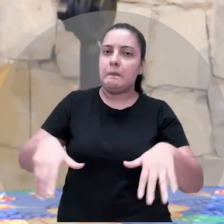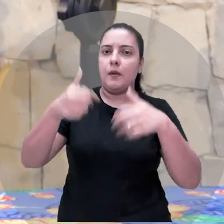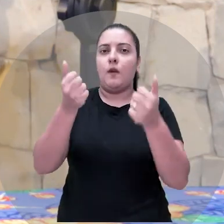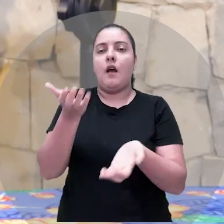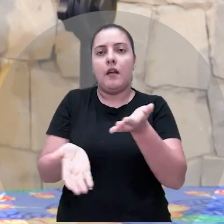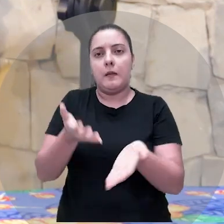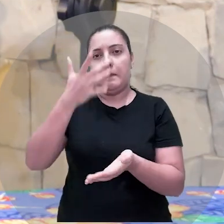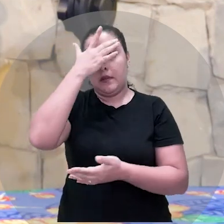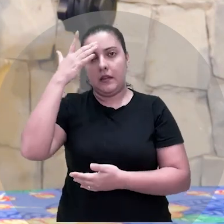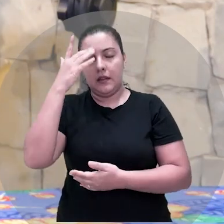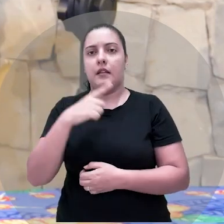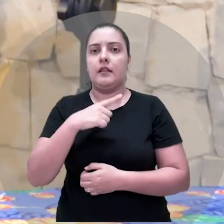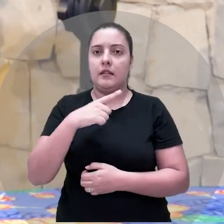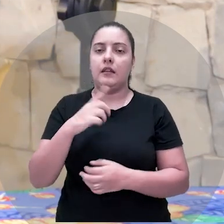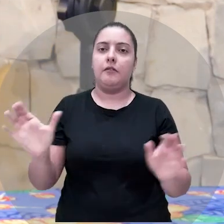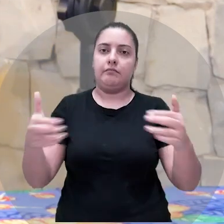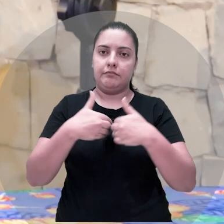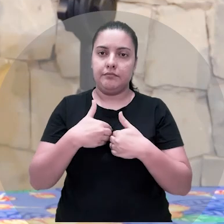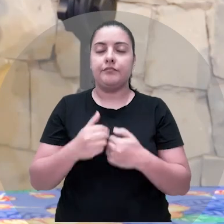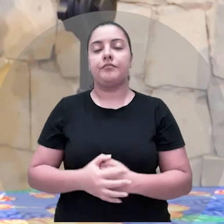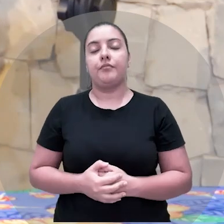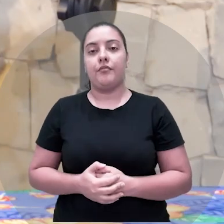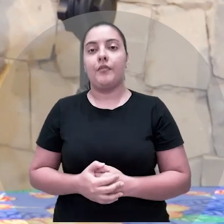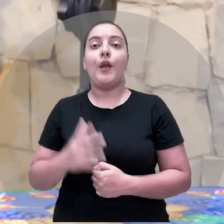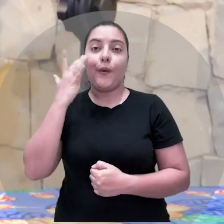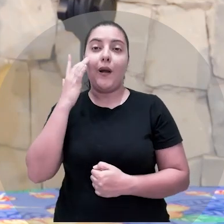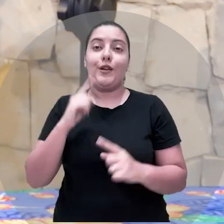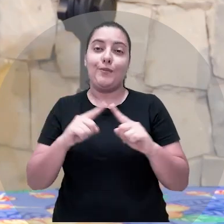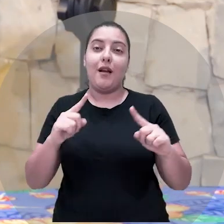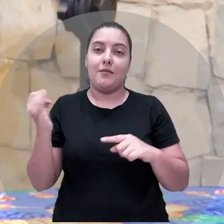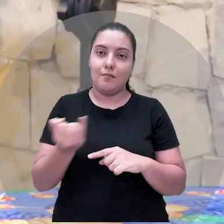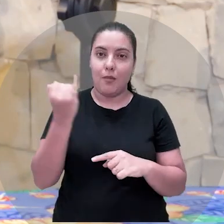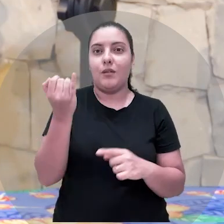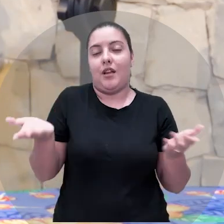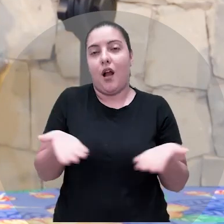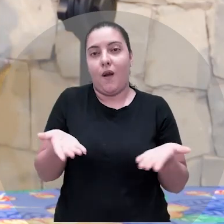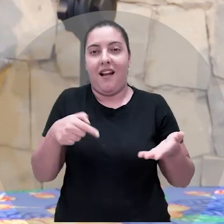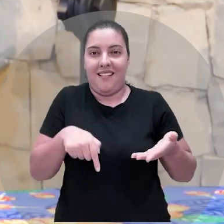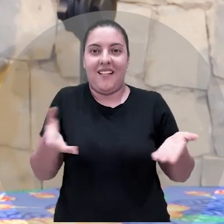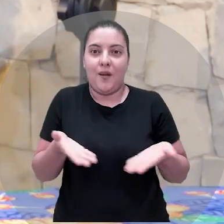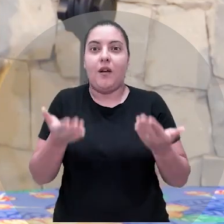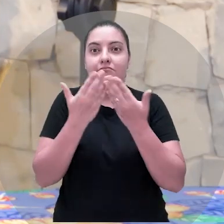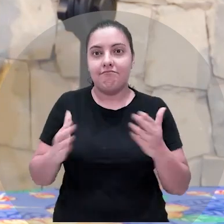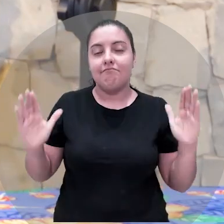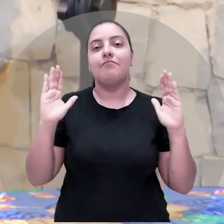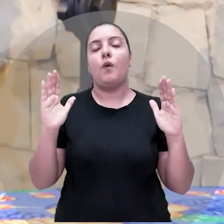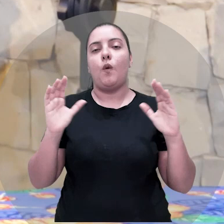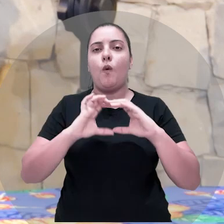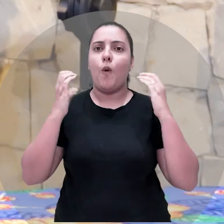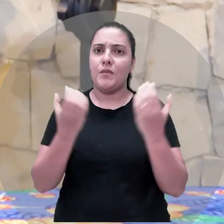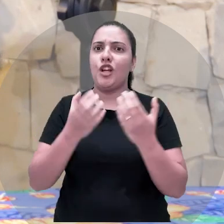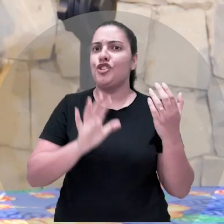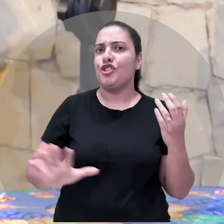um tem noção mapeamento mais ou menos de famílias que tem próximas né que tem uma criança com autismo ou algum outro tipo de